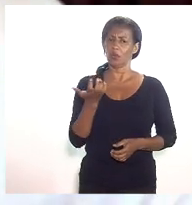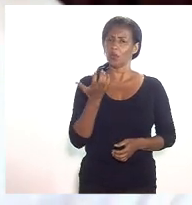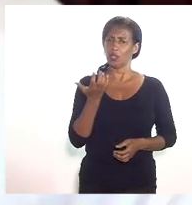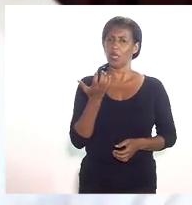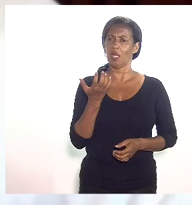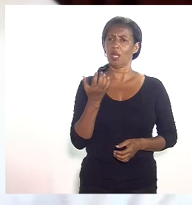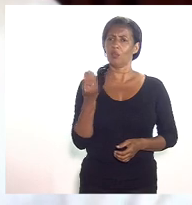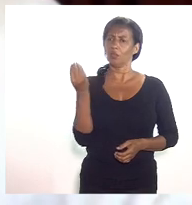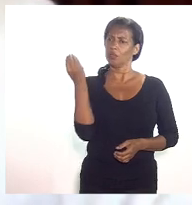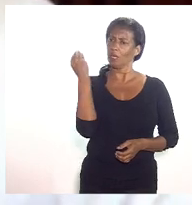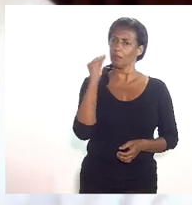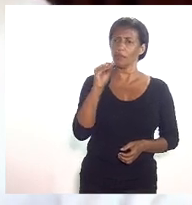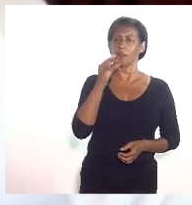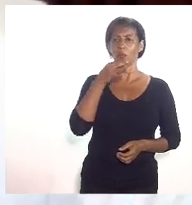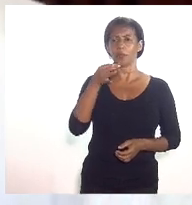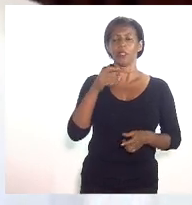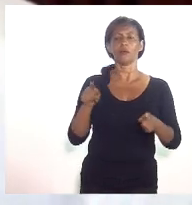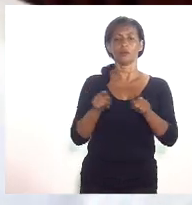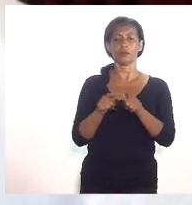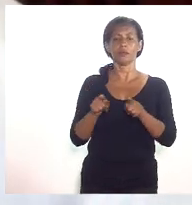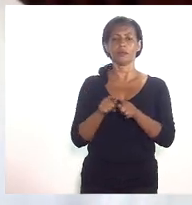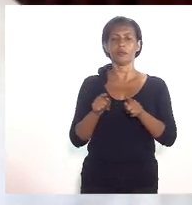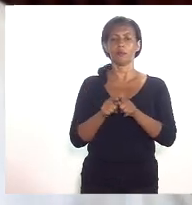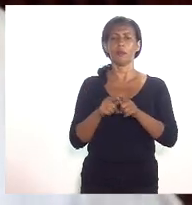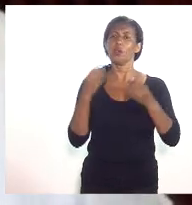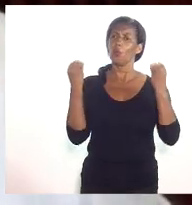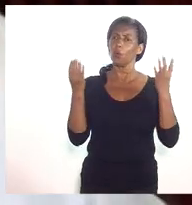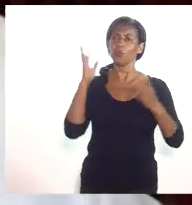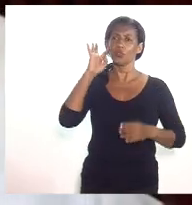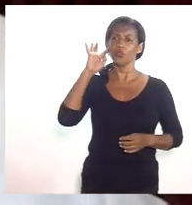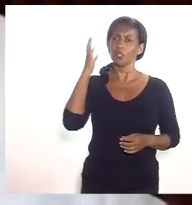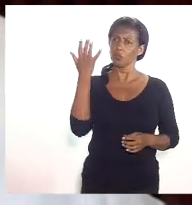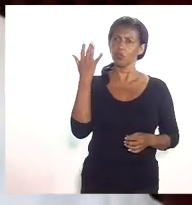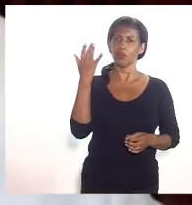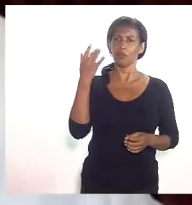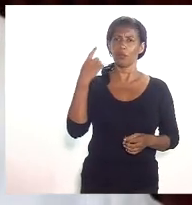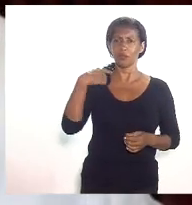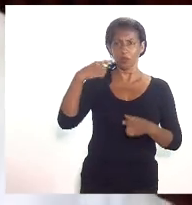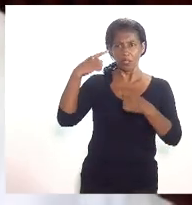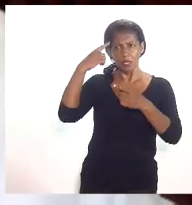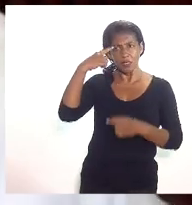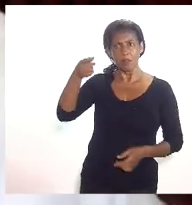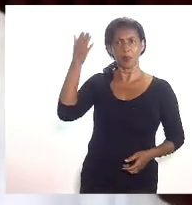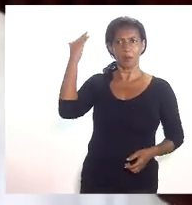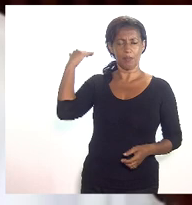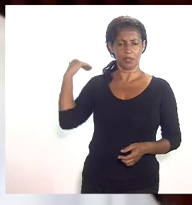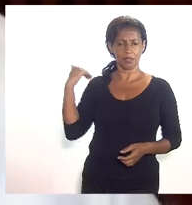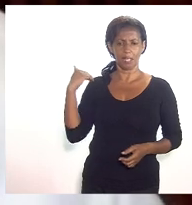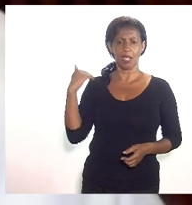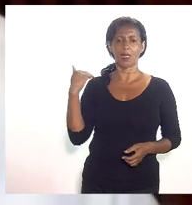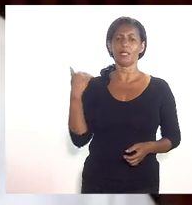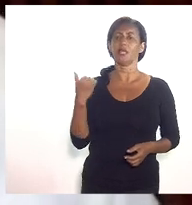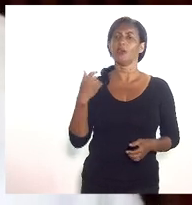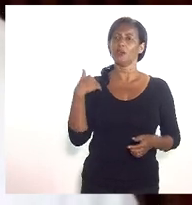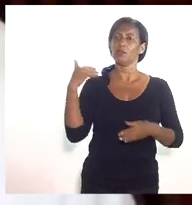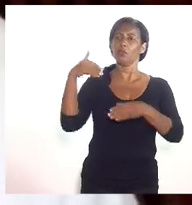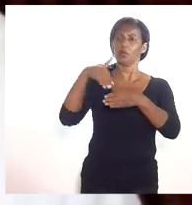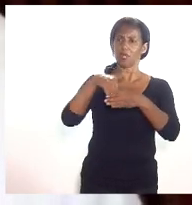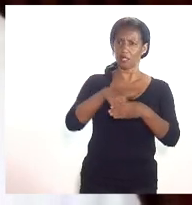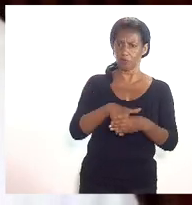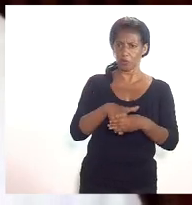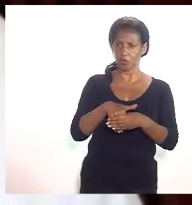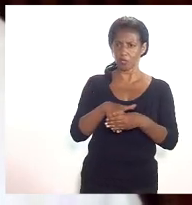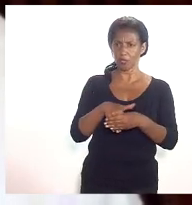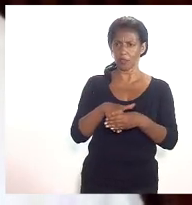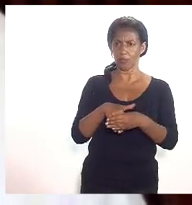as minhas escusas aqui. Mais uma vez, como nós decidimos isso na legislatura passada, vou colocar a questão de ordem, deputado Mink, novamente em votação. Na